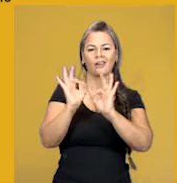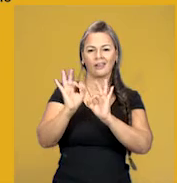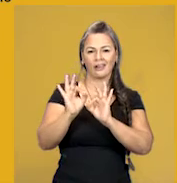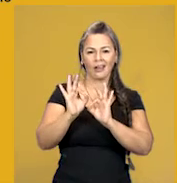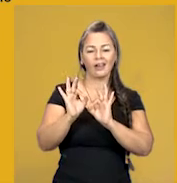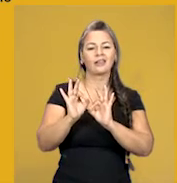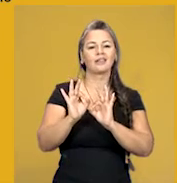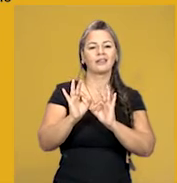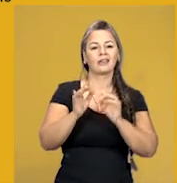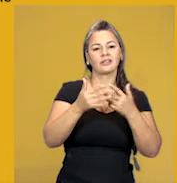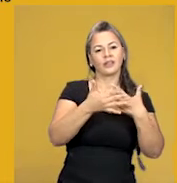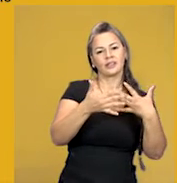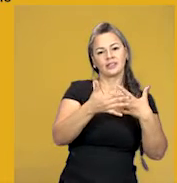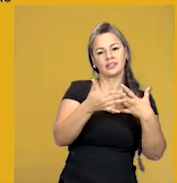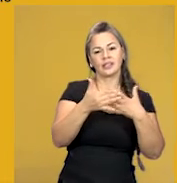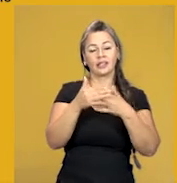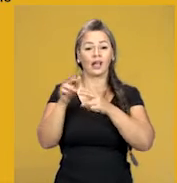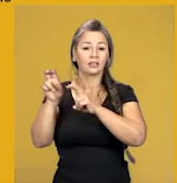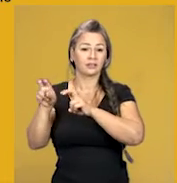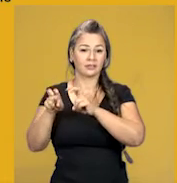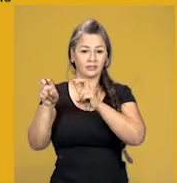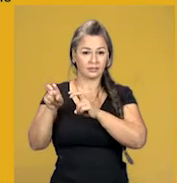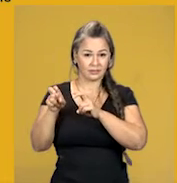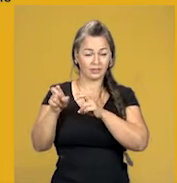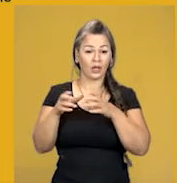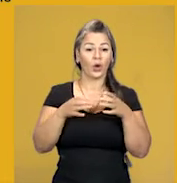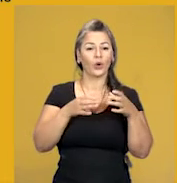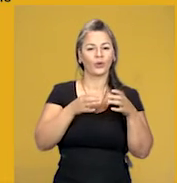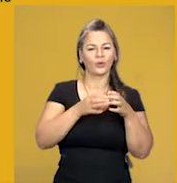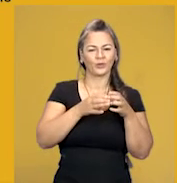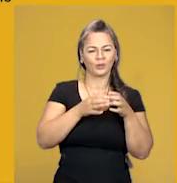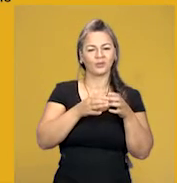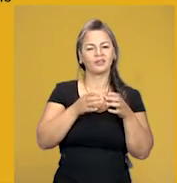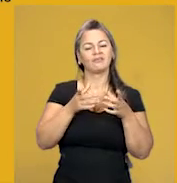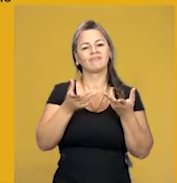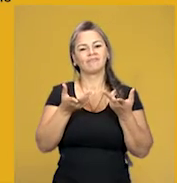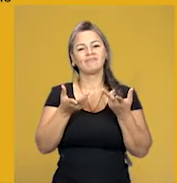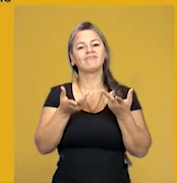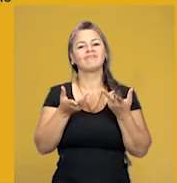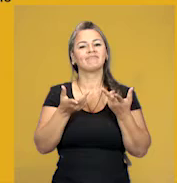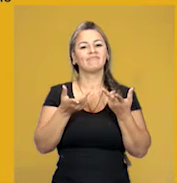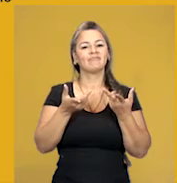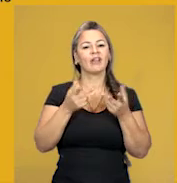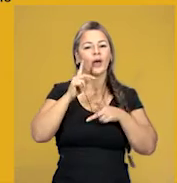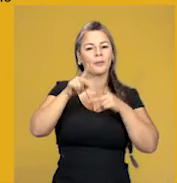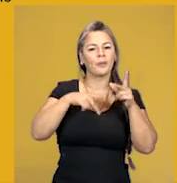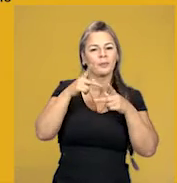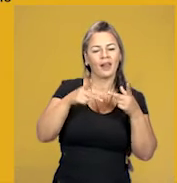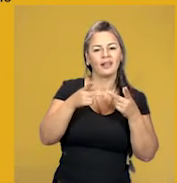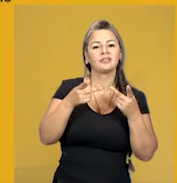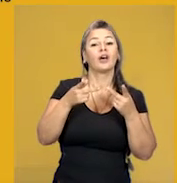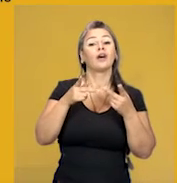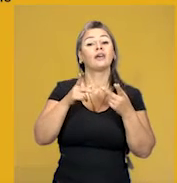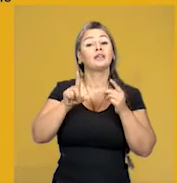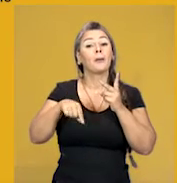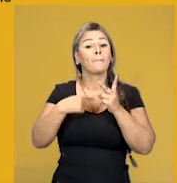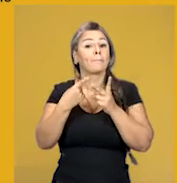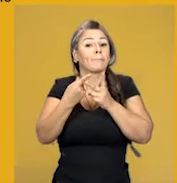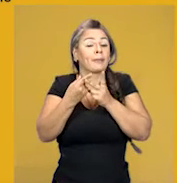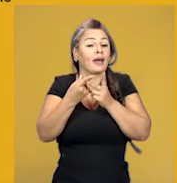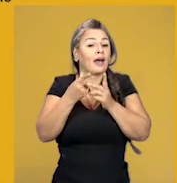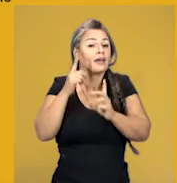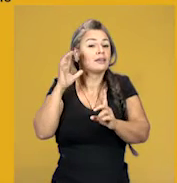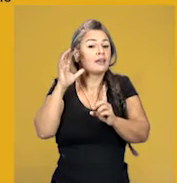nas dinâmicas de grupos, povos e sociedades contemporâneos, bem como suas interferências nas decisões